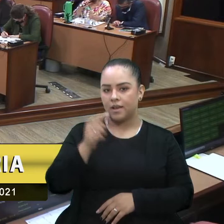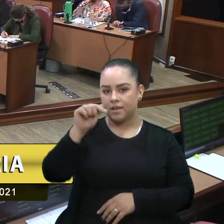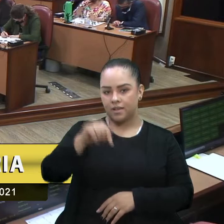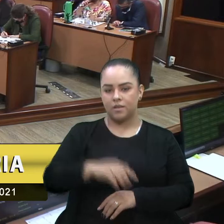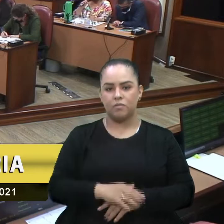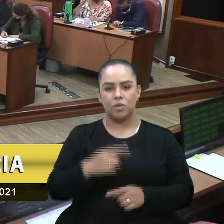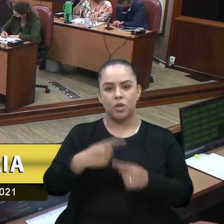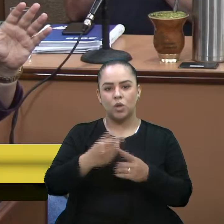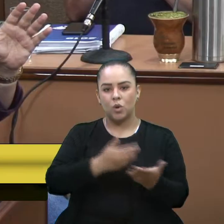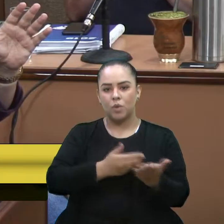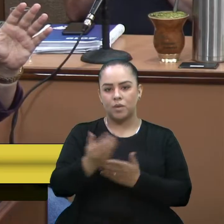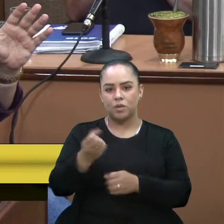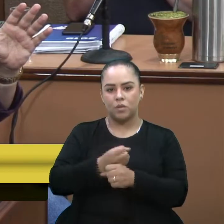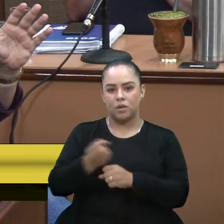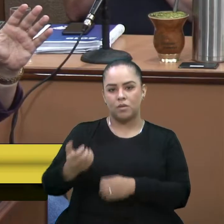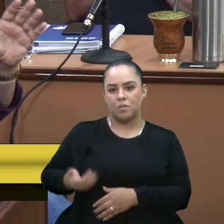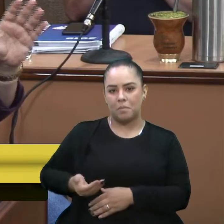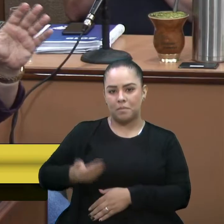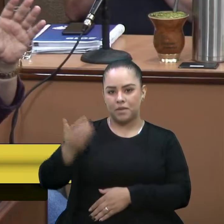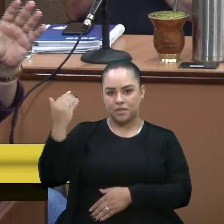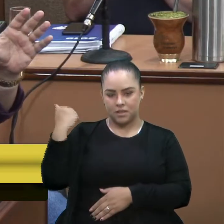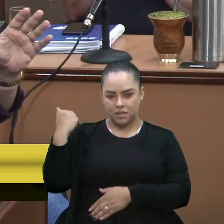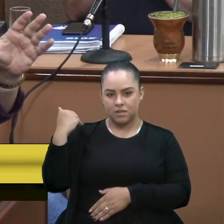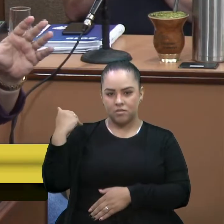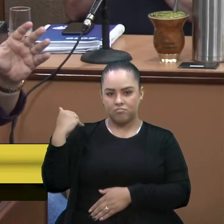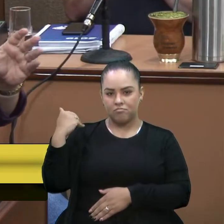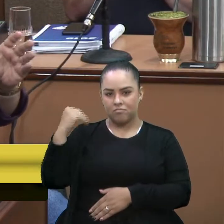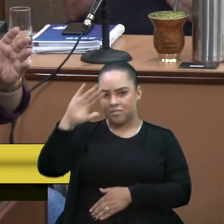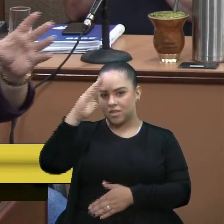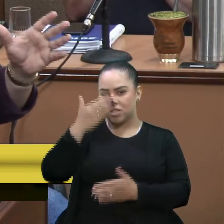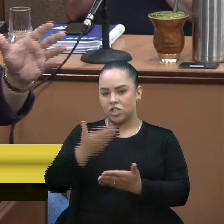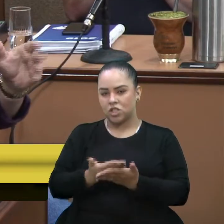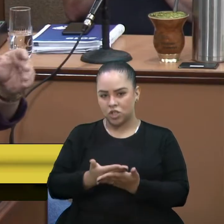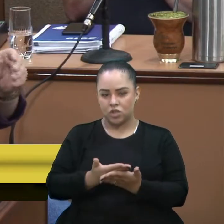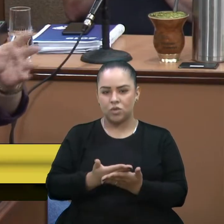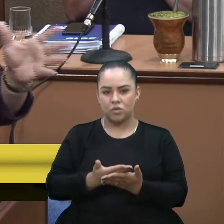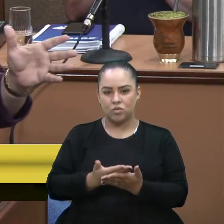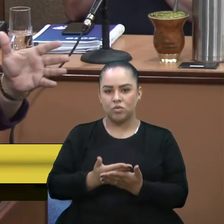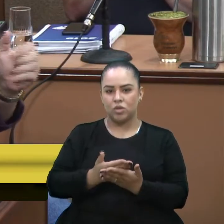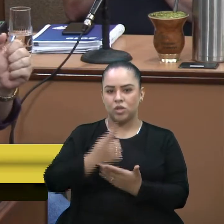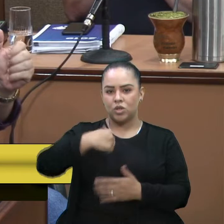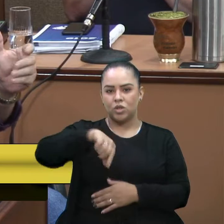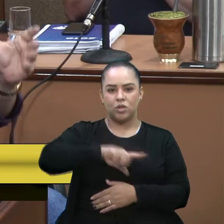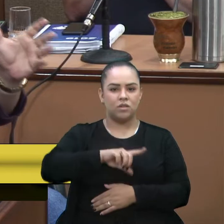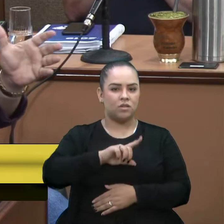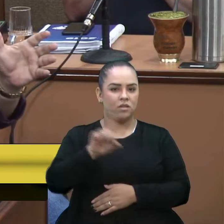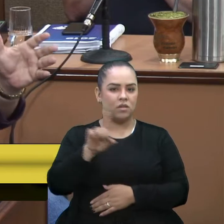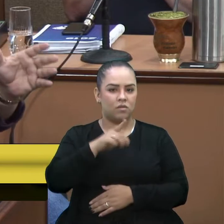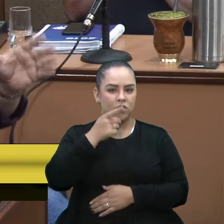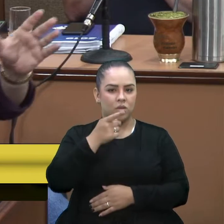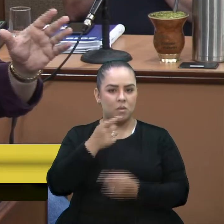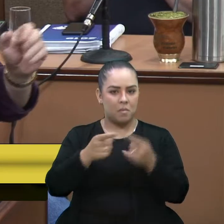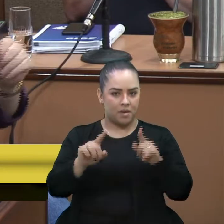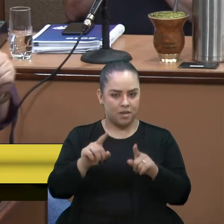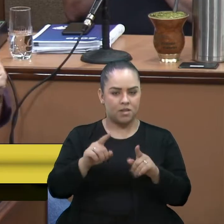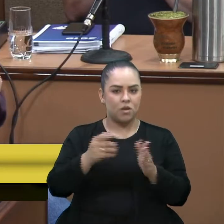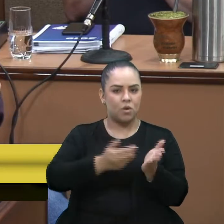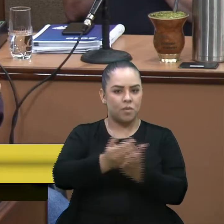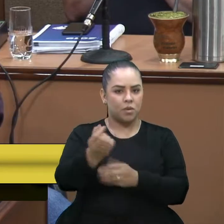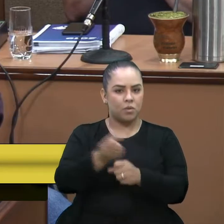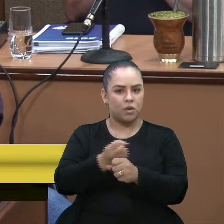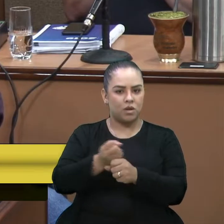no começo do ano, e acho que talvez isso a gente não tenha falado, mas eu tinha. No começo do ano eu